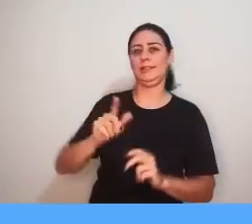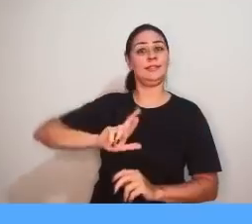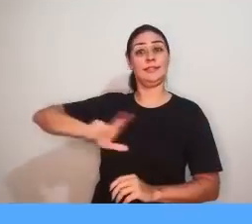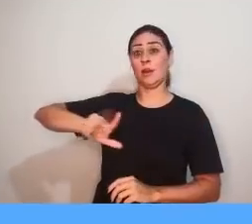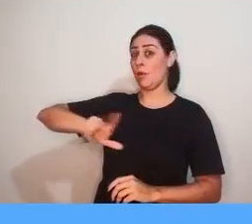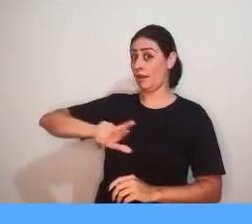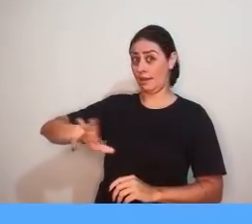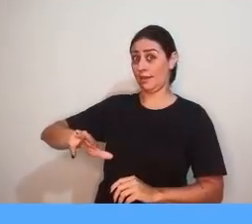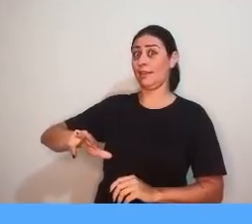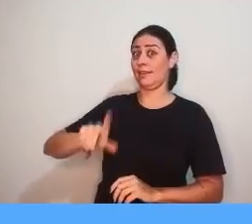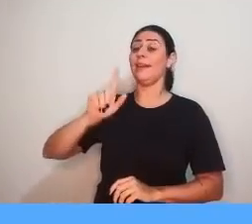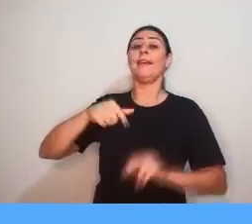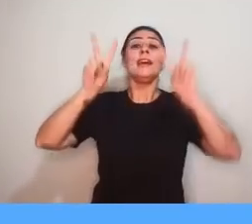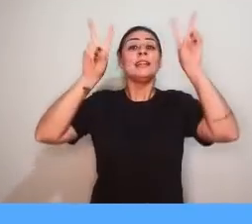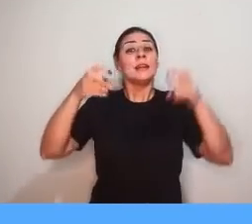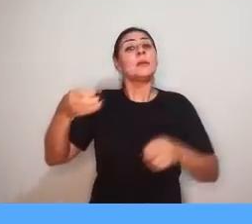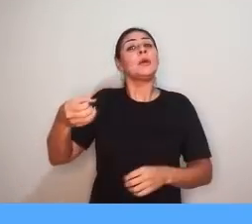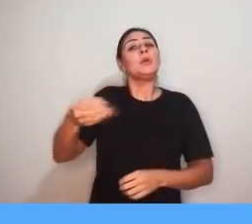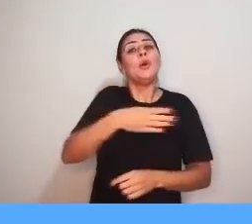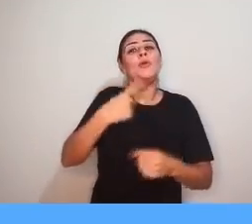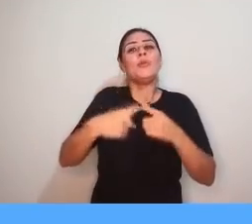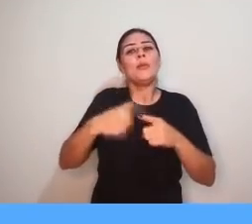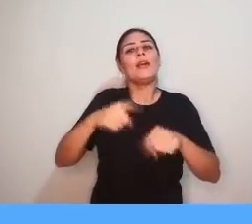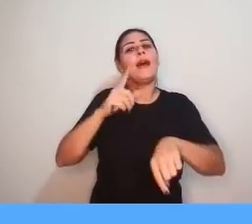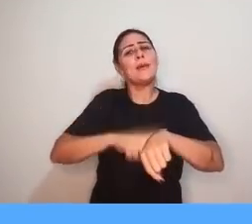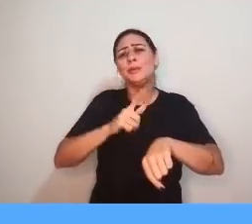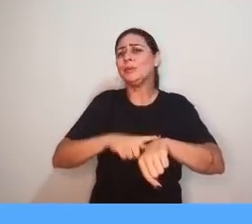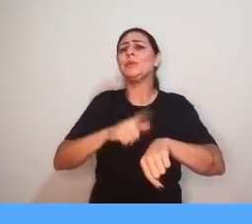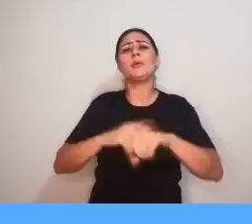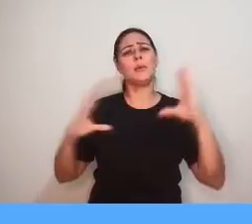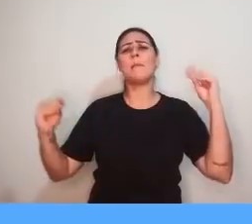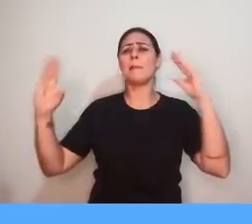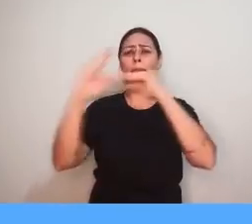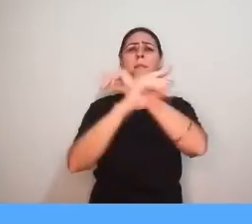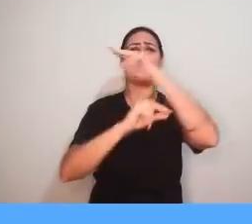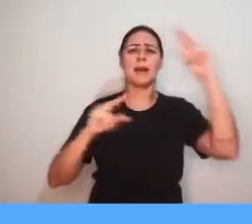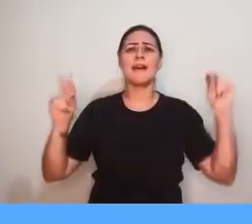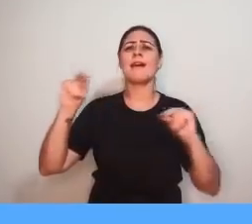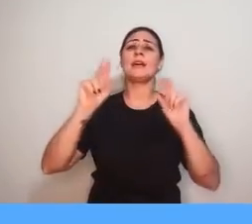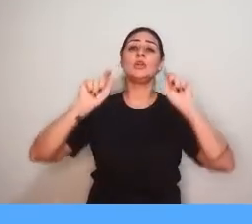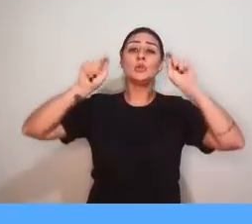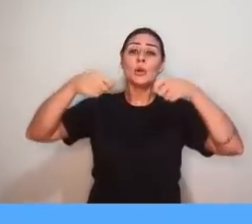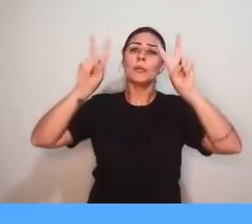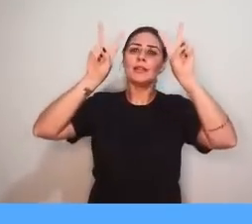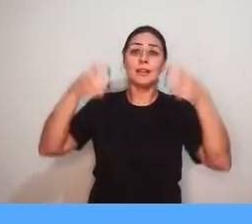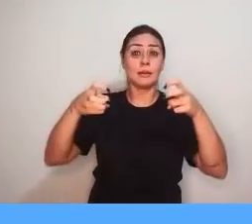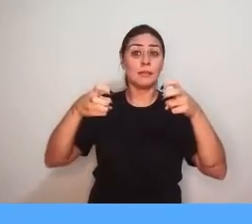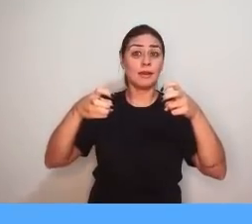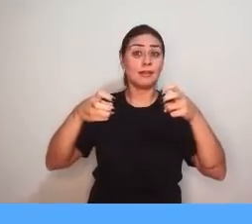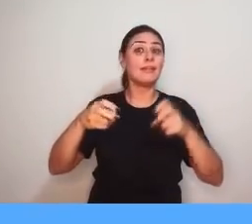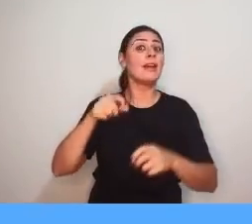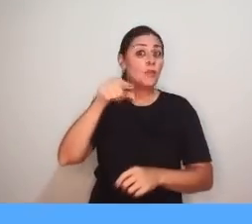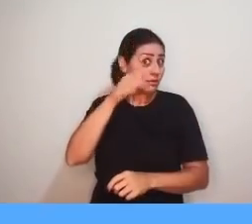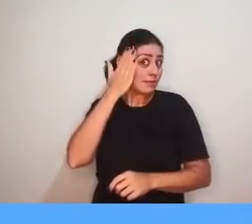novidade, o assunto é novo porque ele começa agora a ser mais discutido em função da demanda e da necessidade. Você